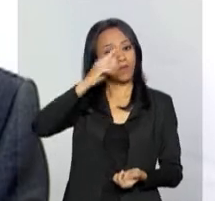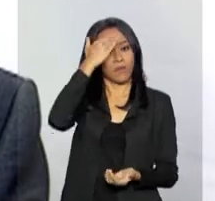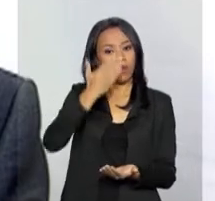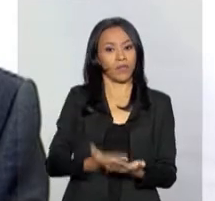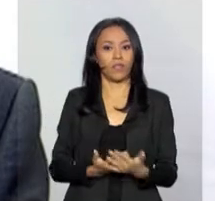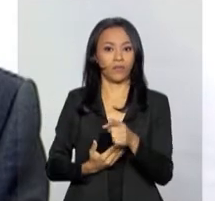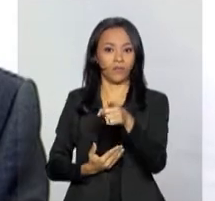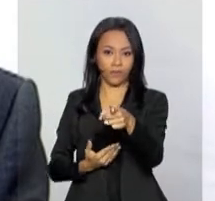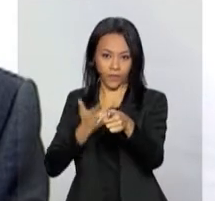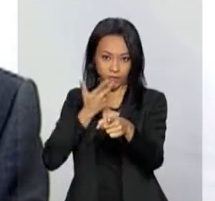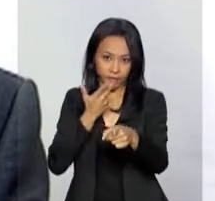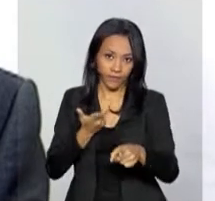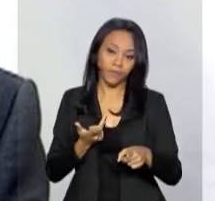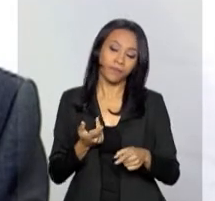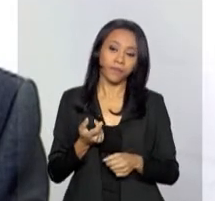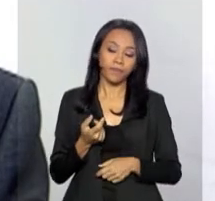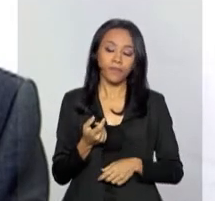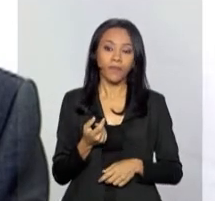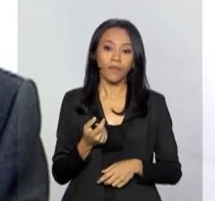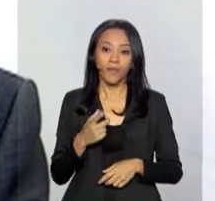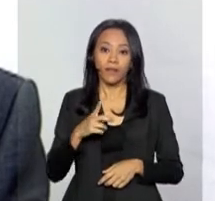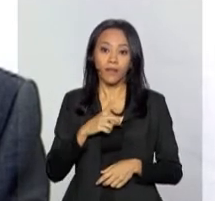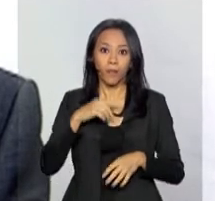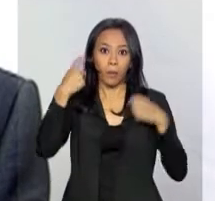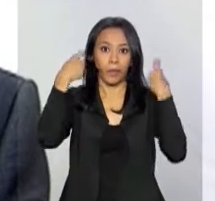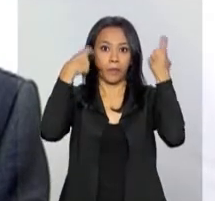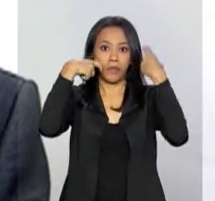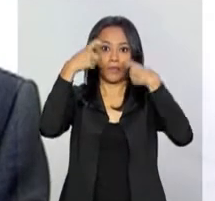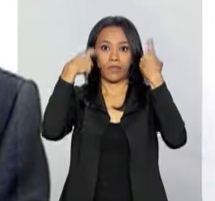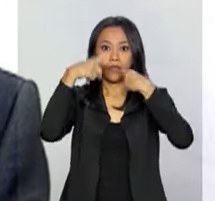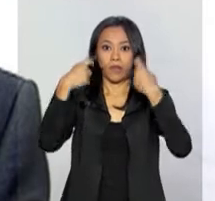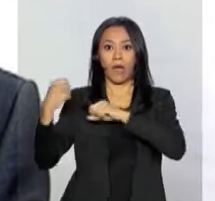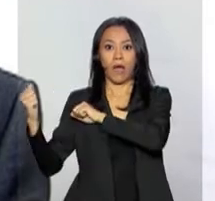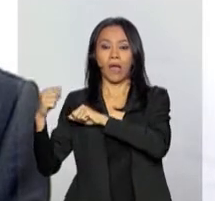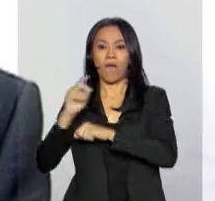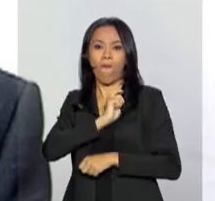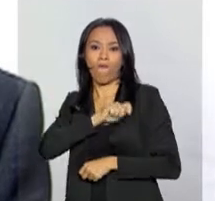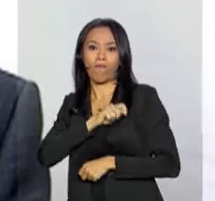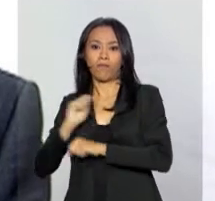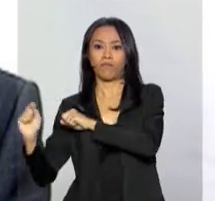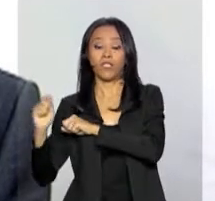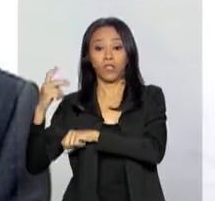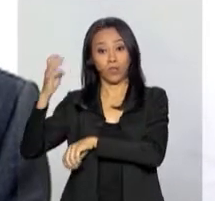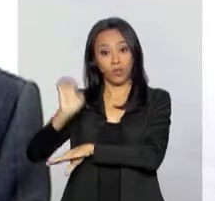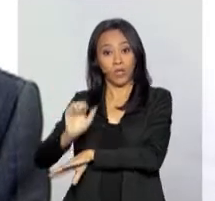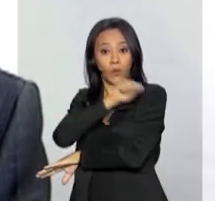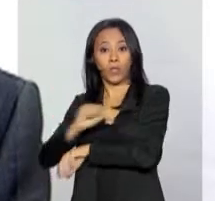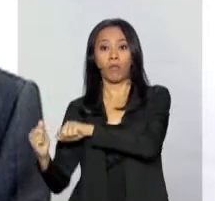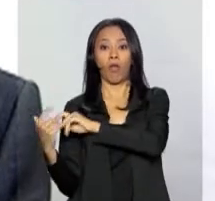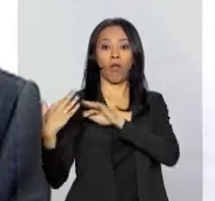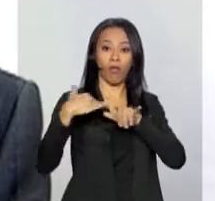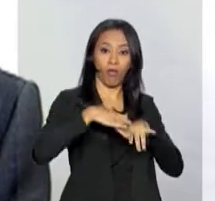e sinceramente que haja preocupação com relação à migração de criminosos. Não é essa